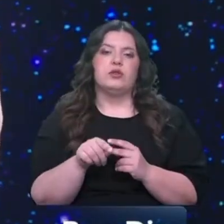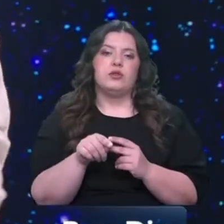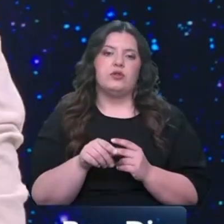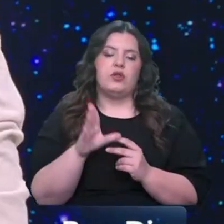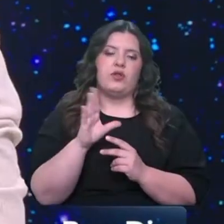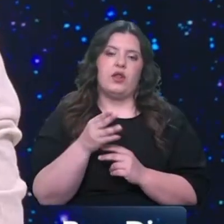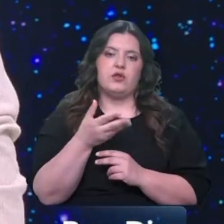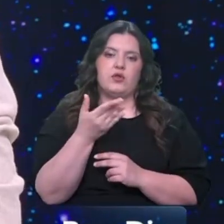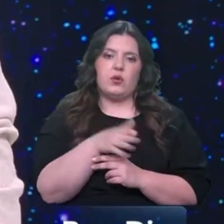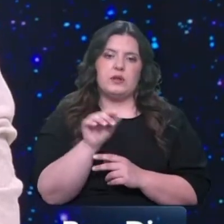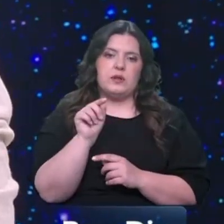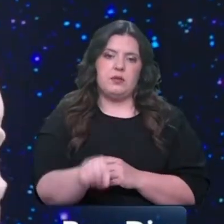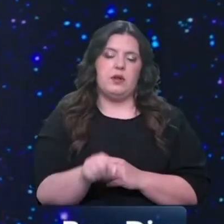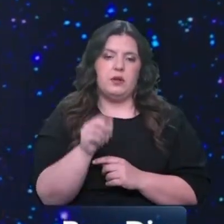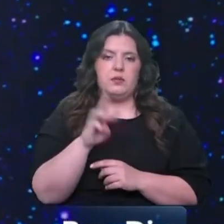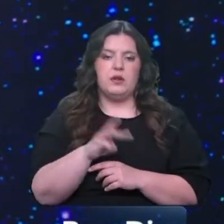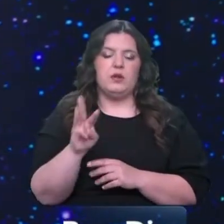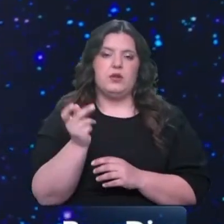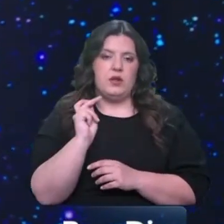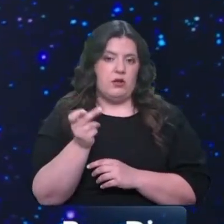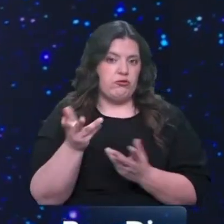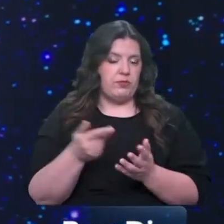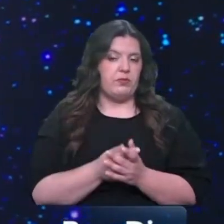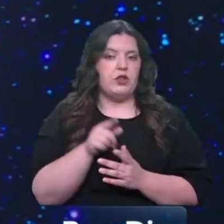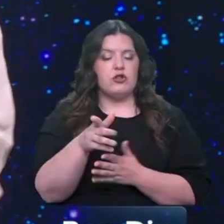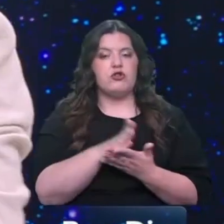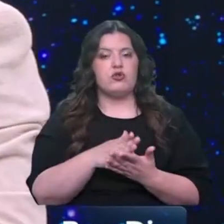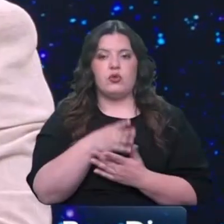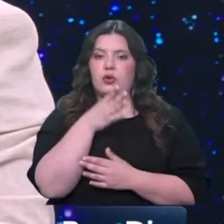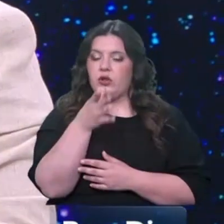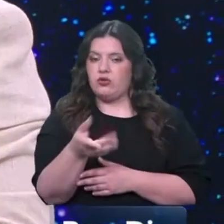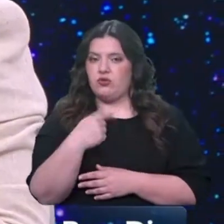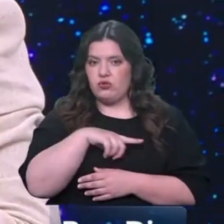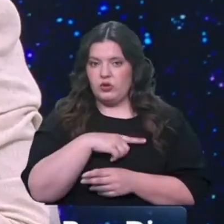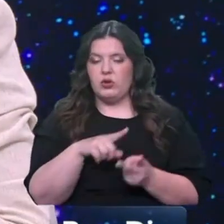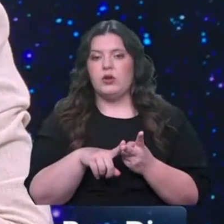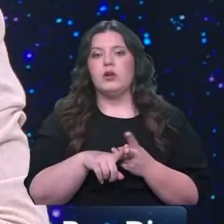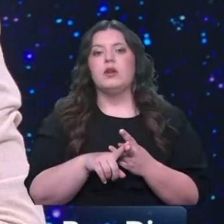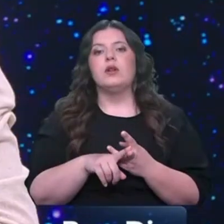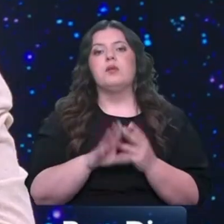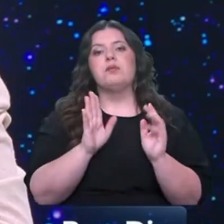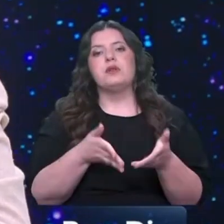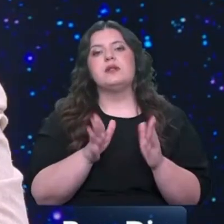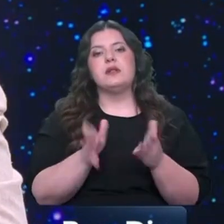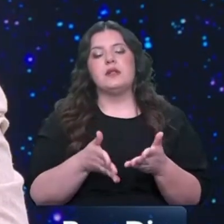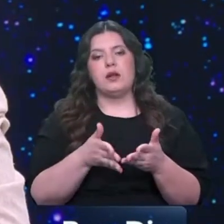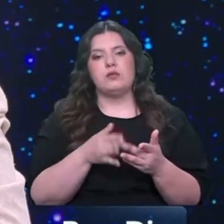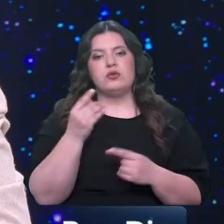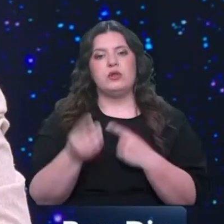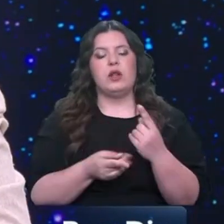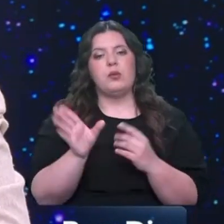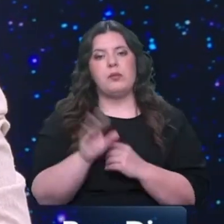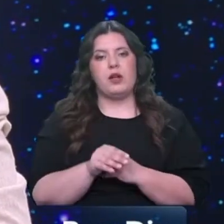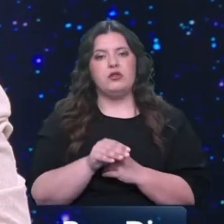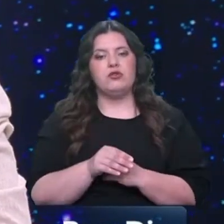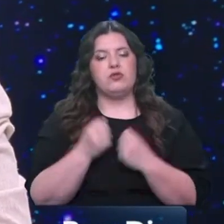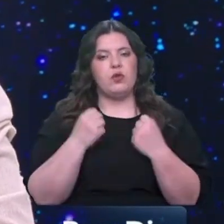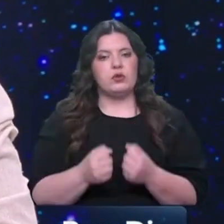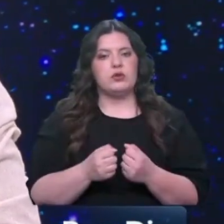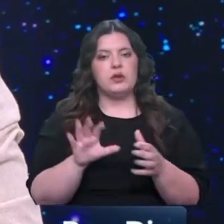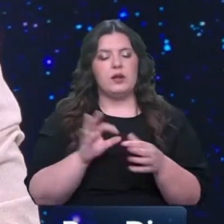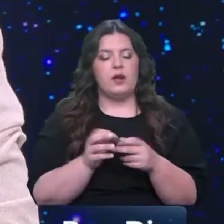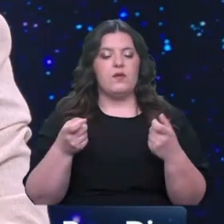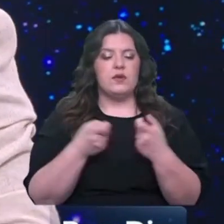10, 11 mil milhões de anos. E, portanto, este estudo aponta-nos para que precisamos de algo muito mais robusto ao nível